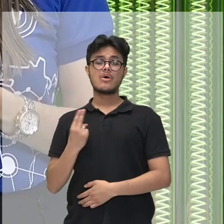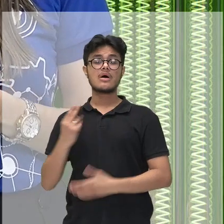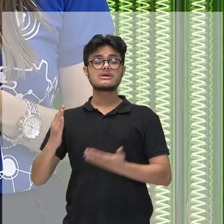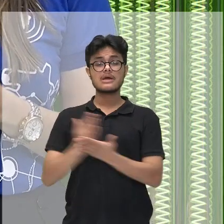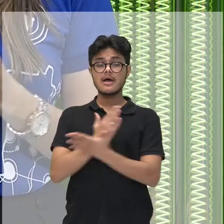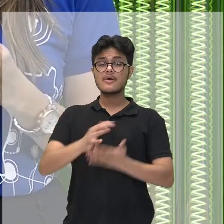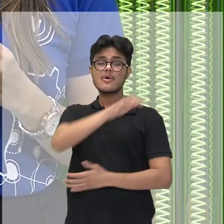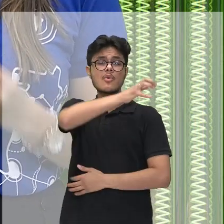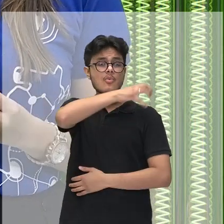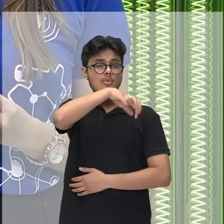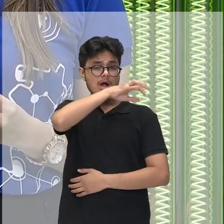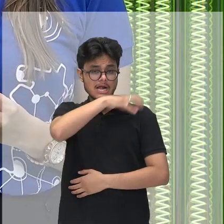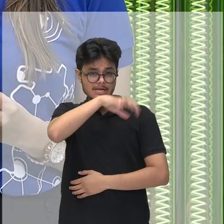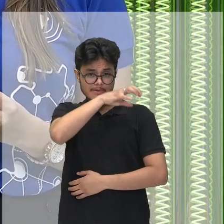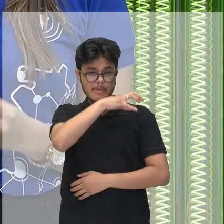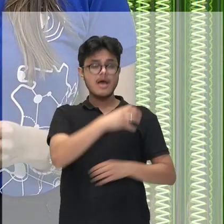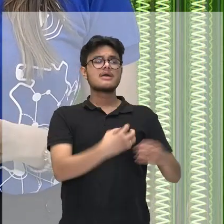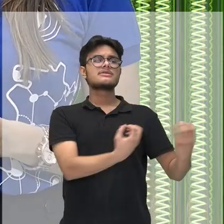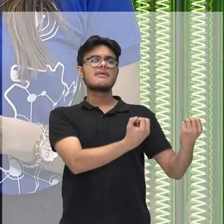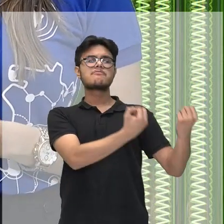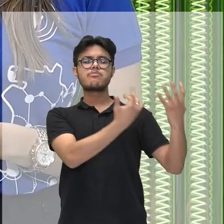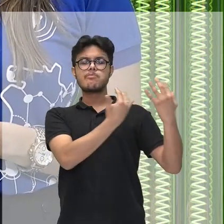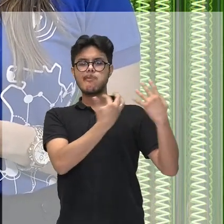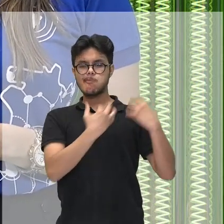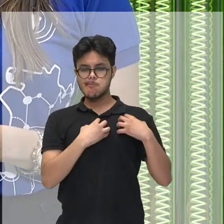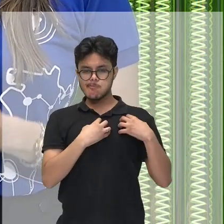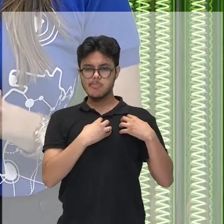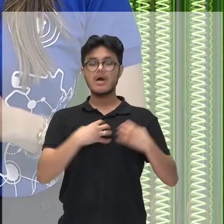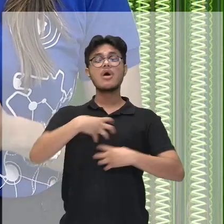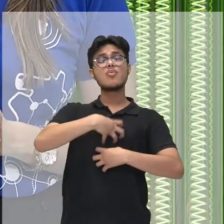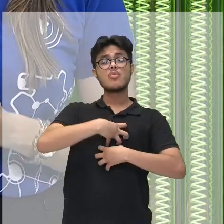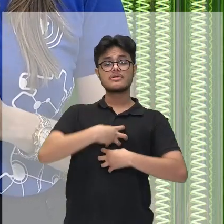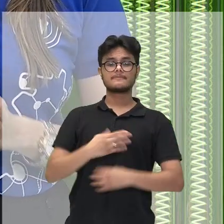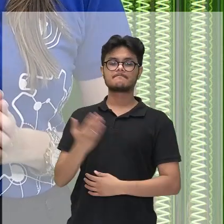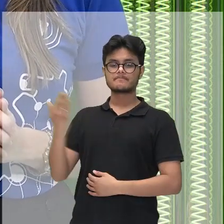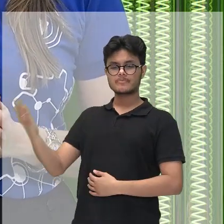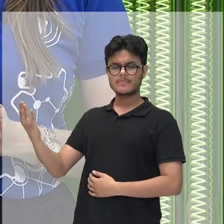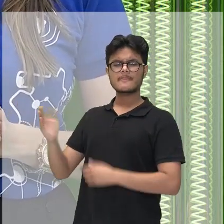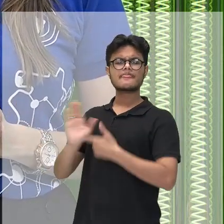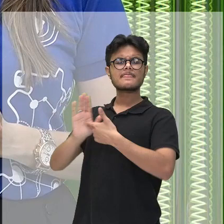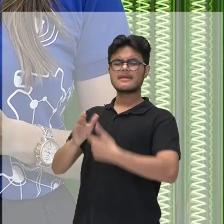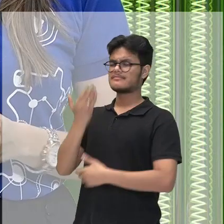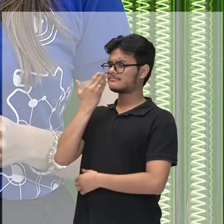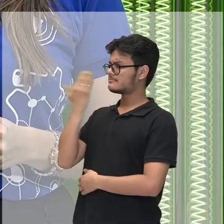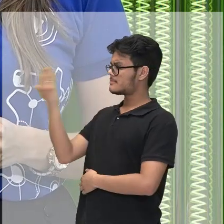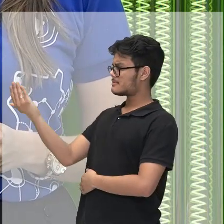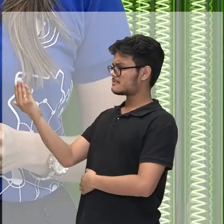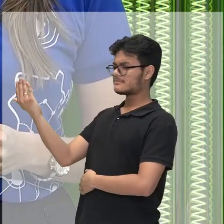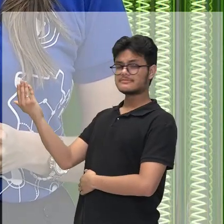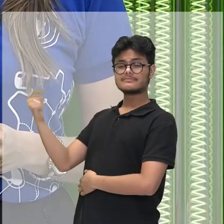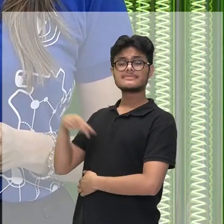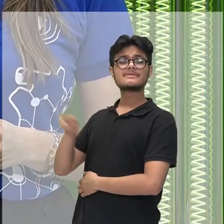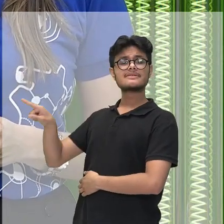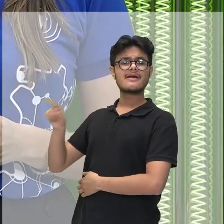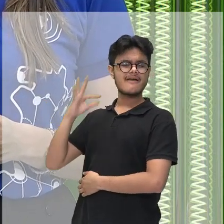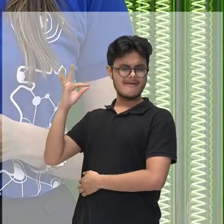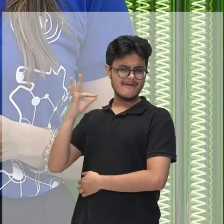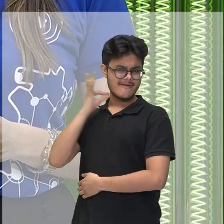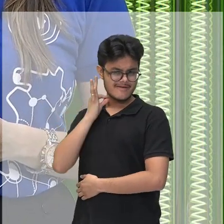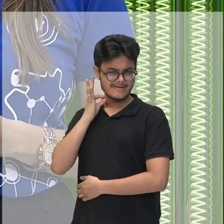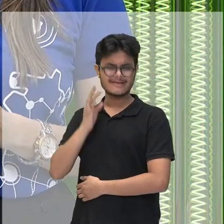de animais para humanos. E aqui na nossa imagem nós temos este vetor que é